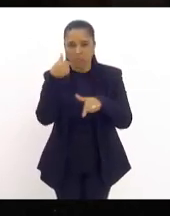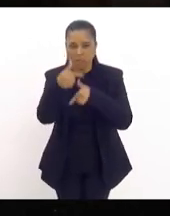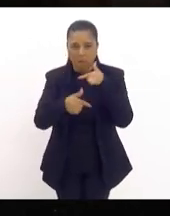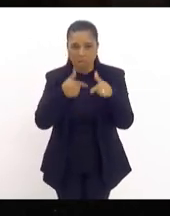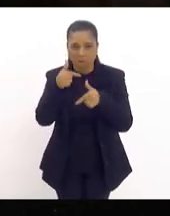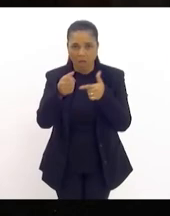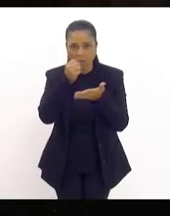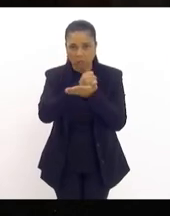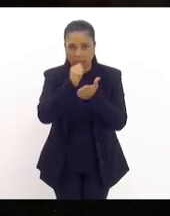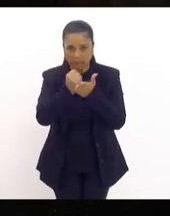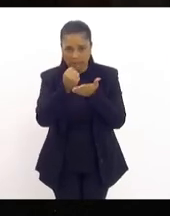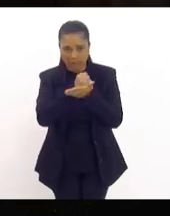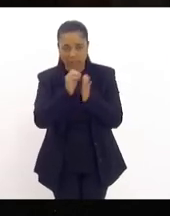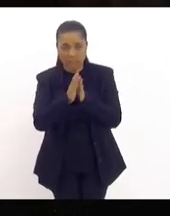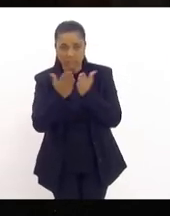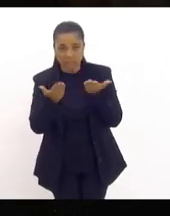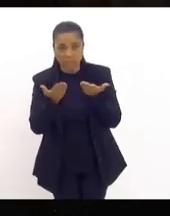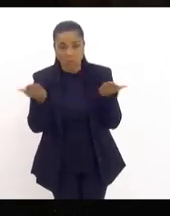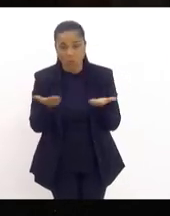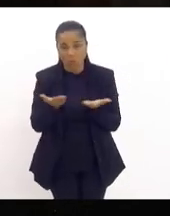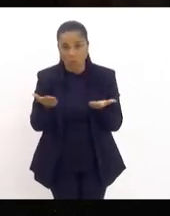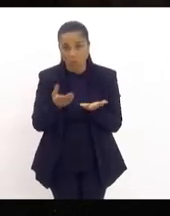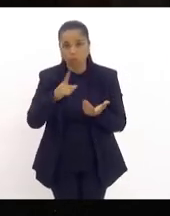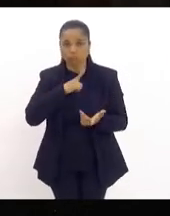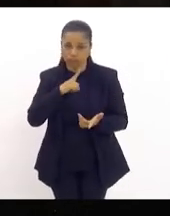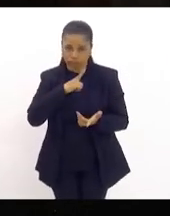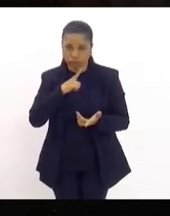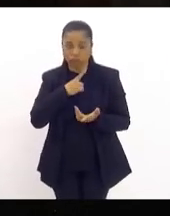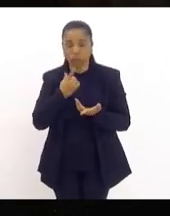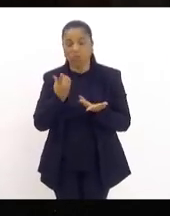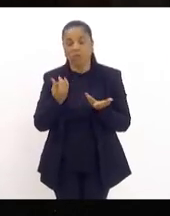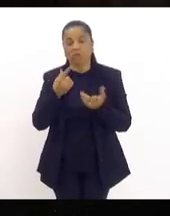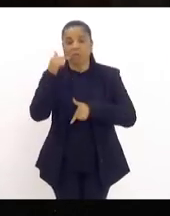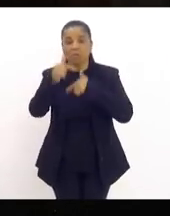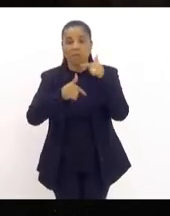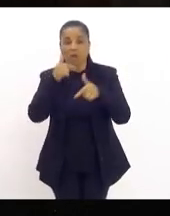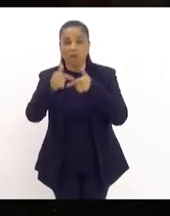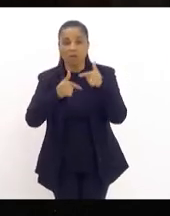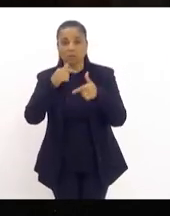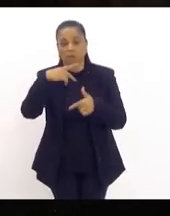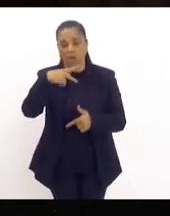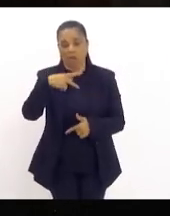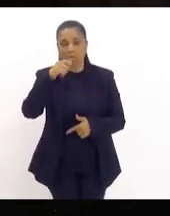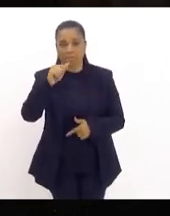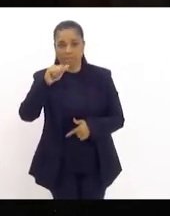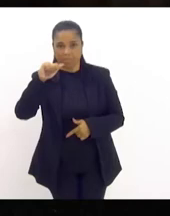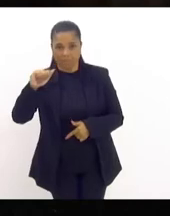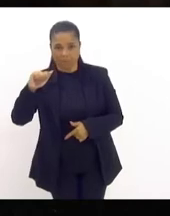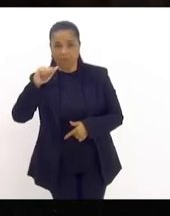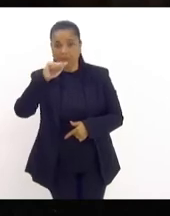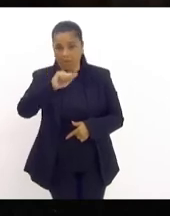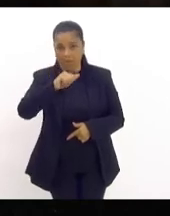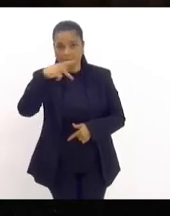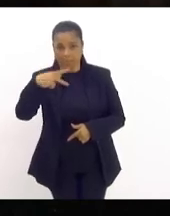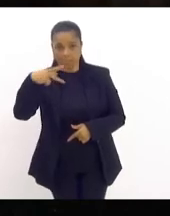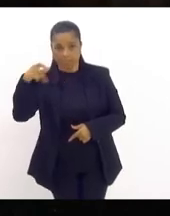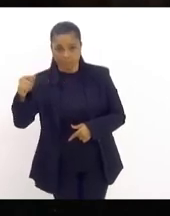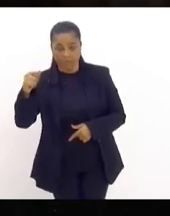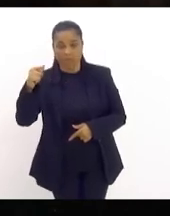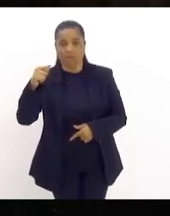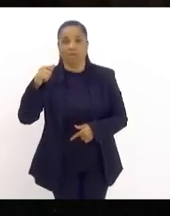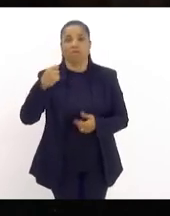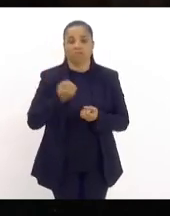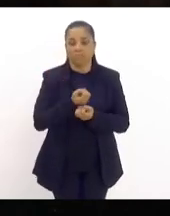pandemia e que trabalha agora como entregador de aplicativo, e diga-se de passagem, a desregulamentação